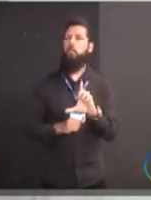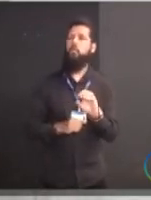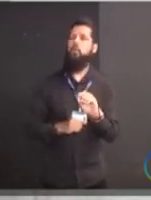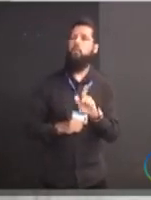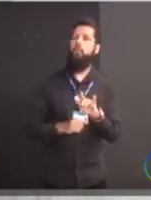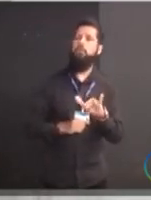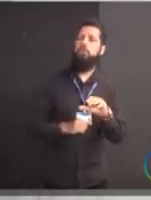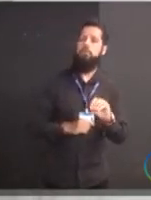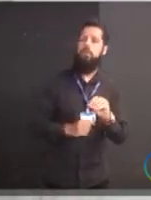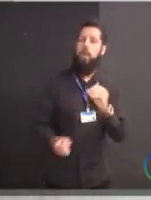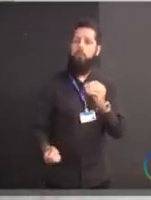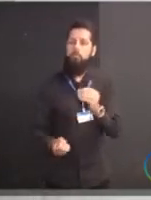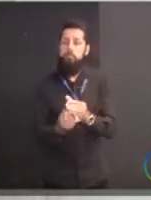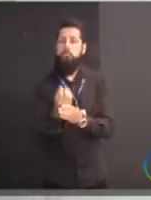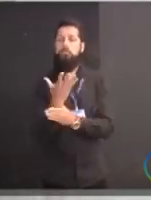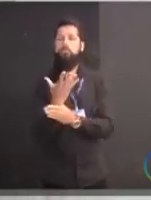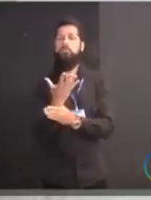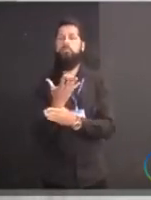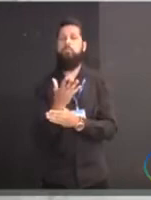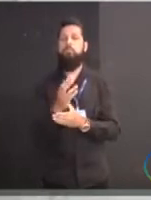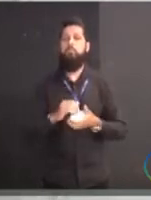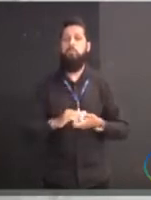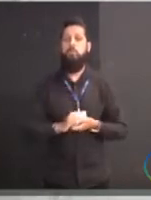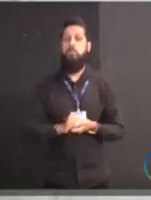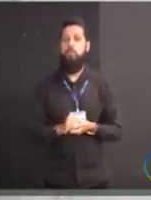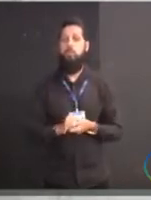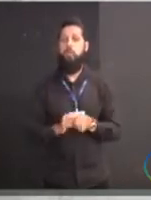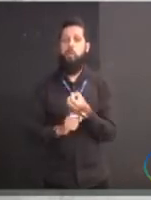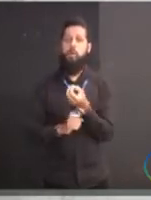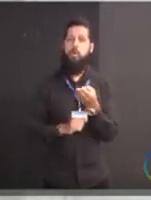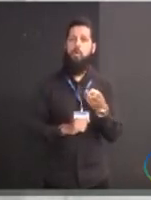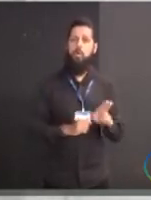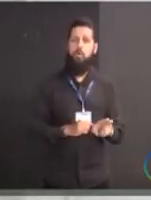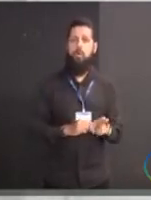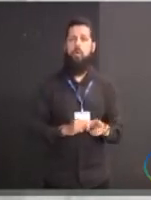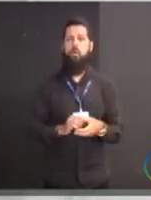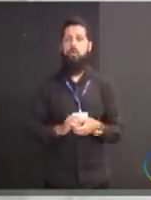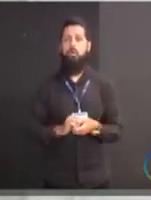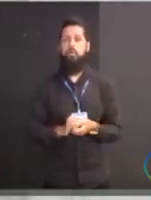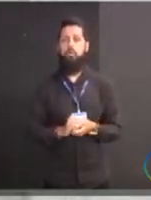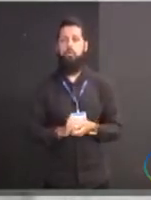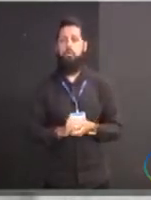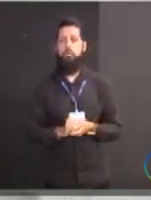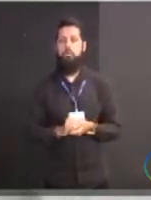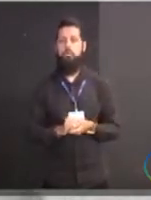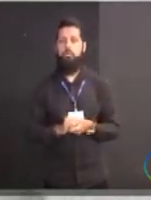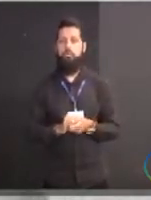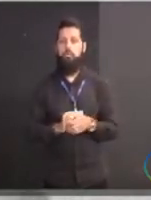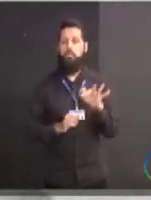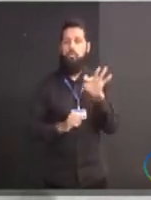motivo ou ela está pesquisando simplesmente faculdades que sempre existiram e se manifestaram?